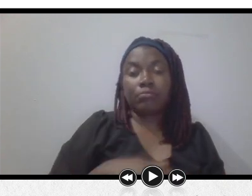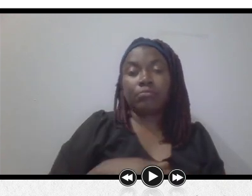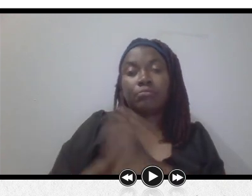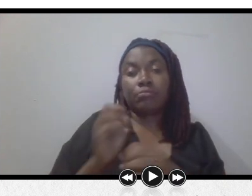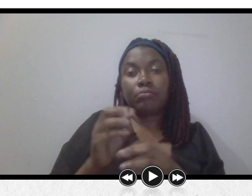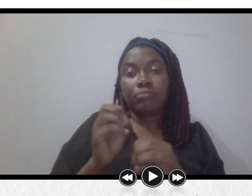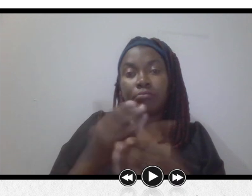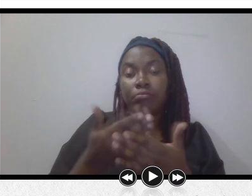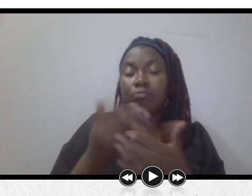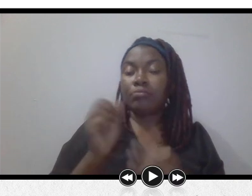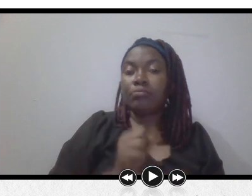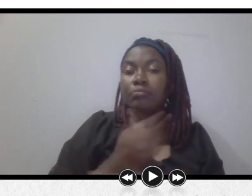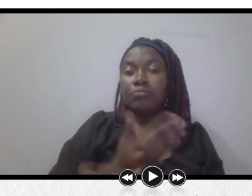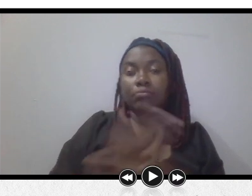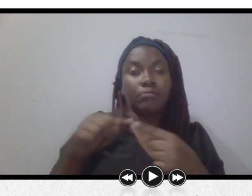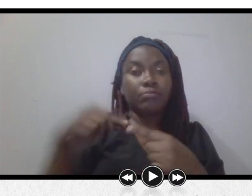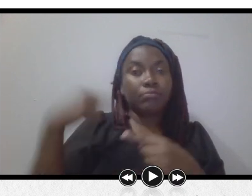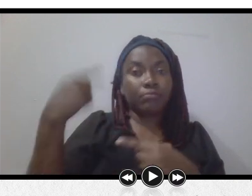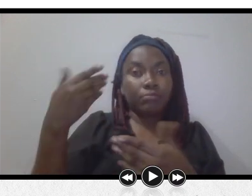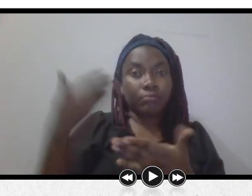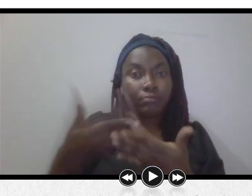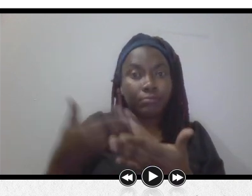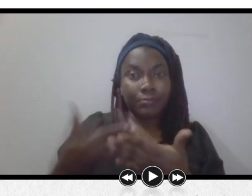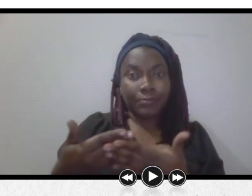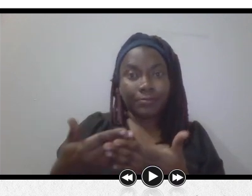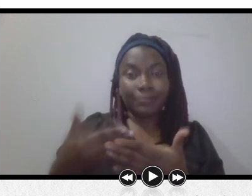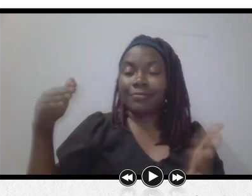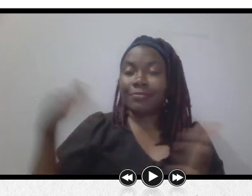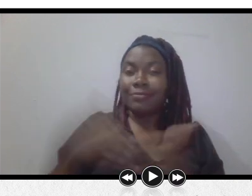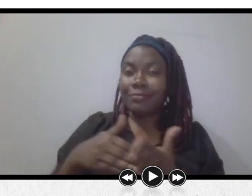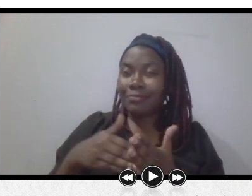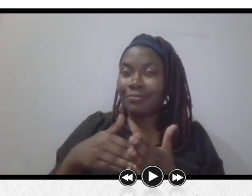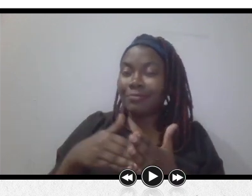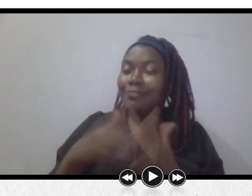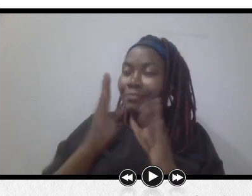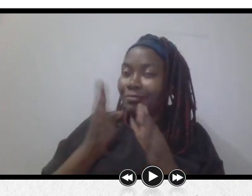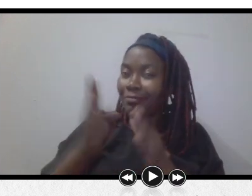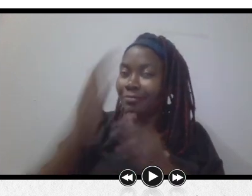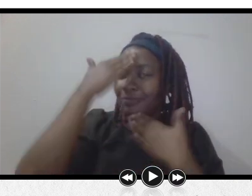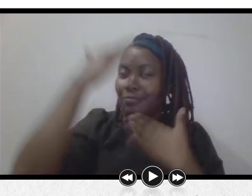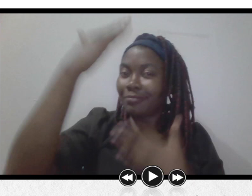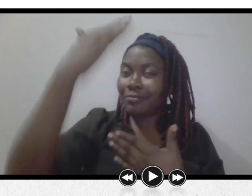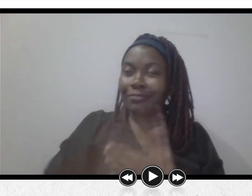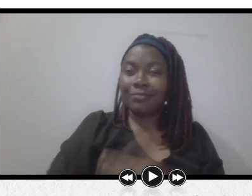aula, e aguardo as senhoras e os senhores na nossa próxima aulinha. Até lá e vamos em frente. Obrigado.